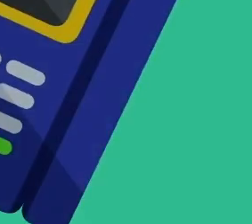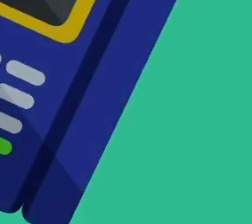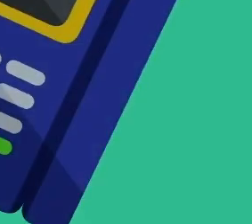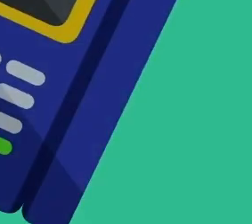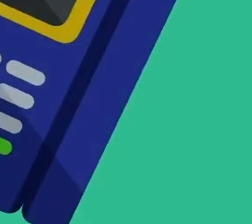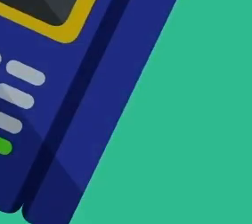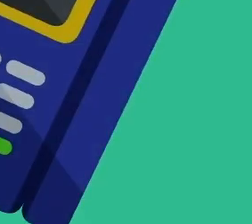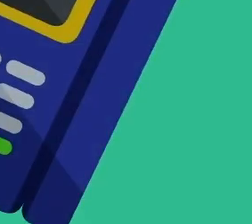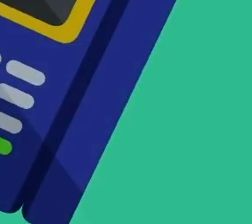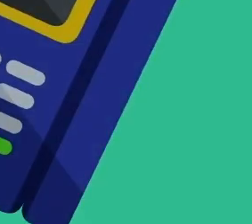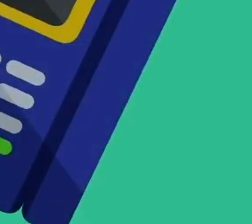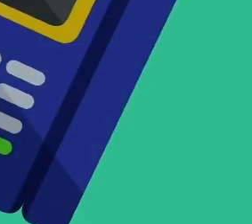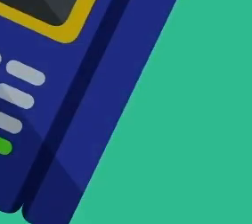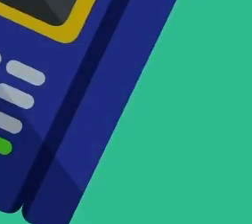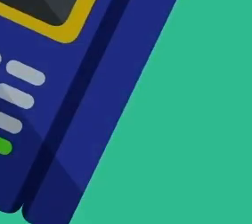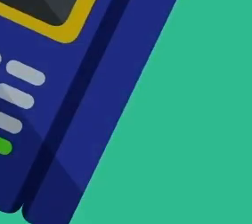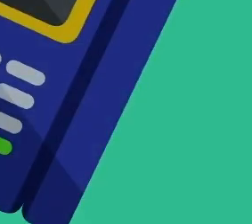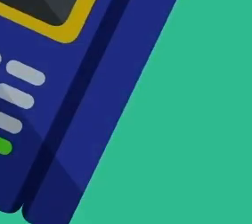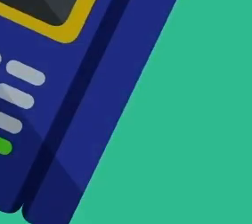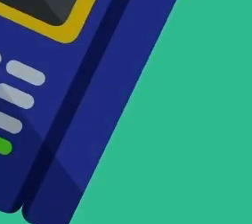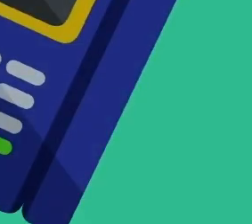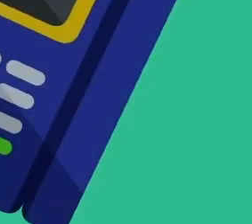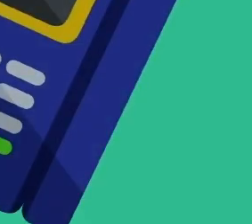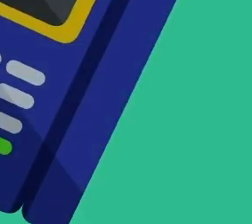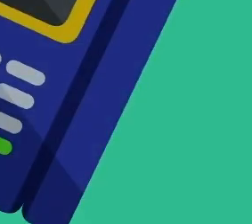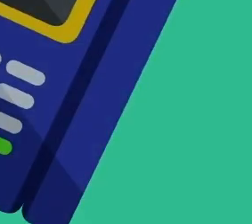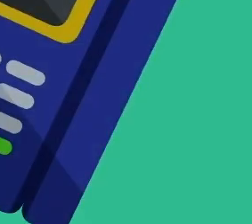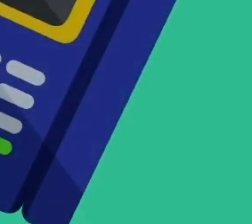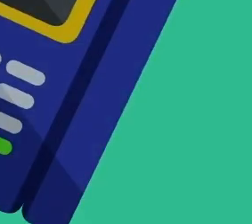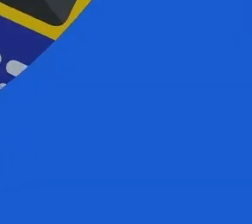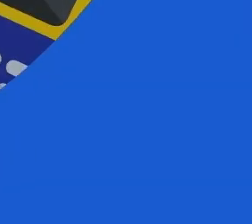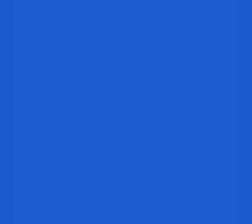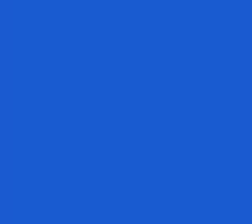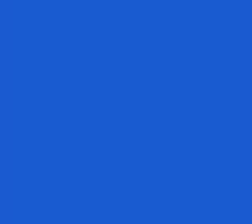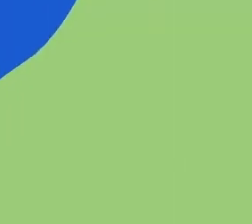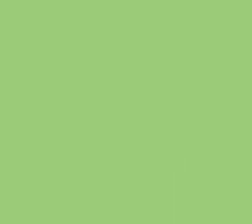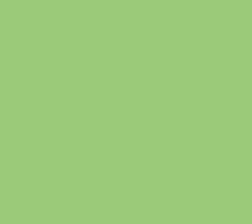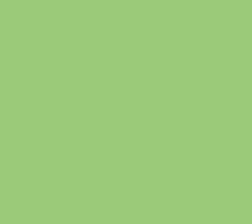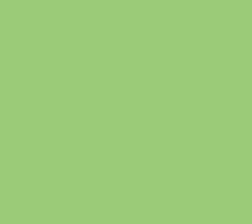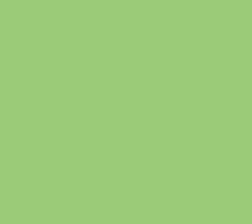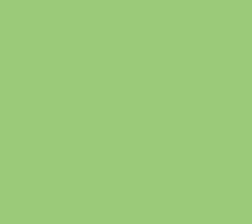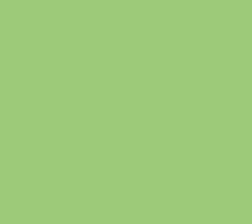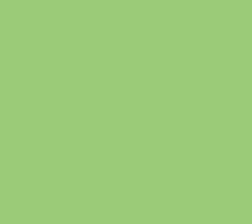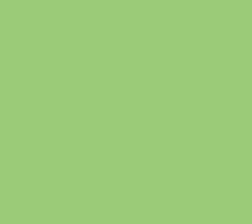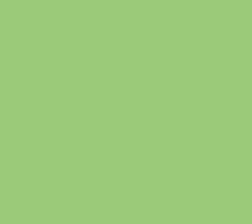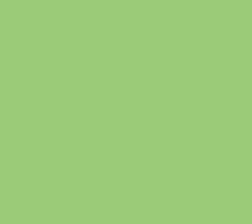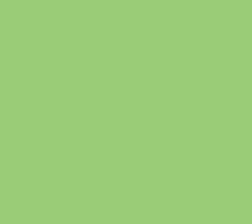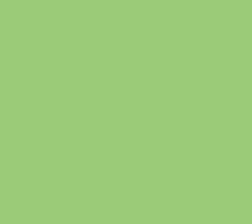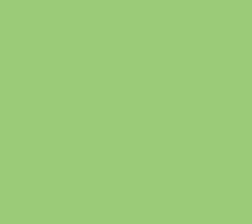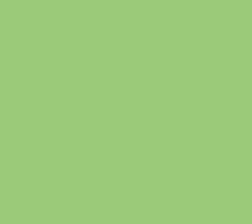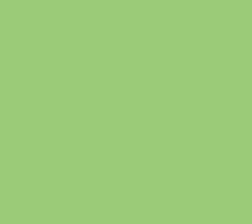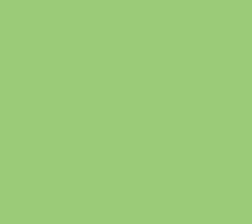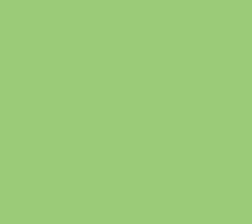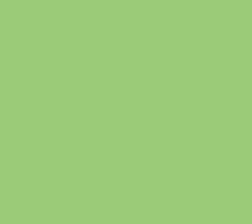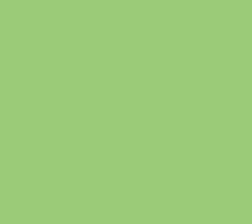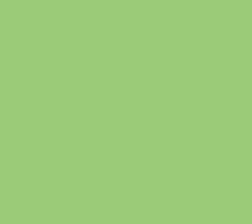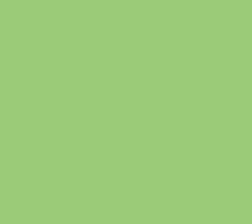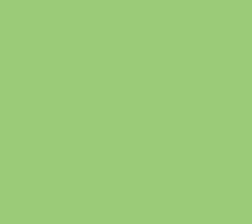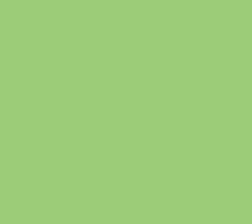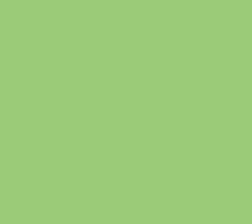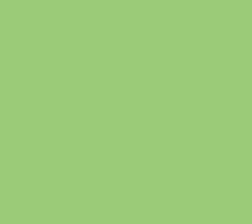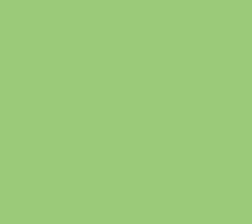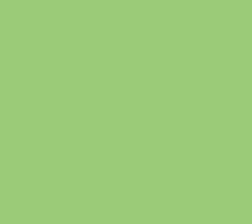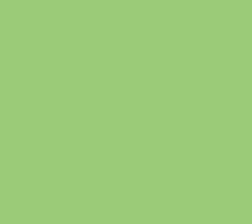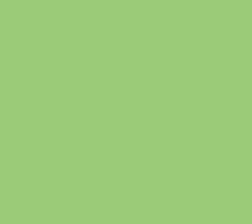focar no sistema capitalista com uma analogia simples imagine uma árvore vemos a copa da